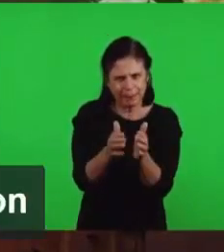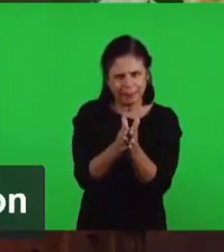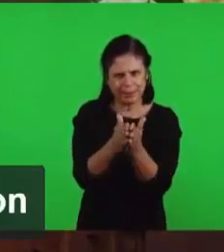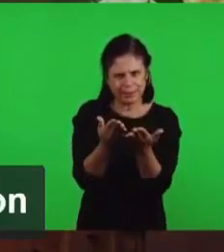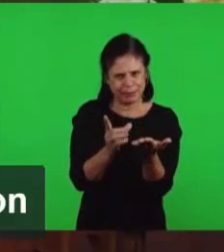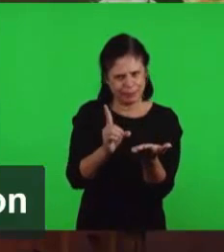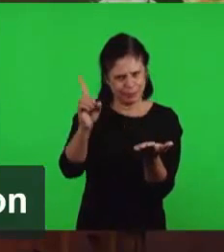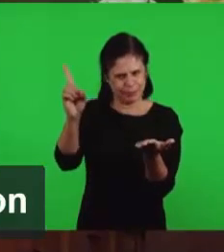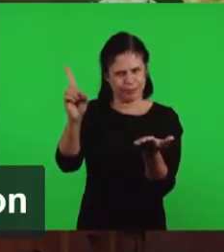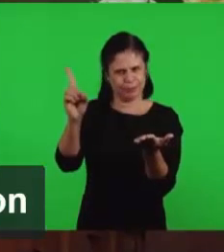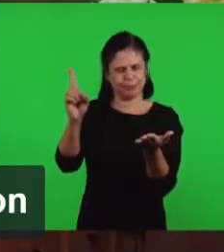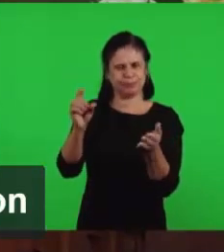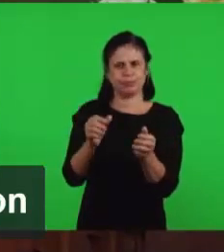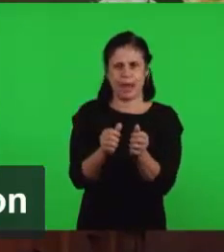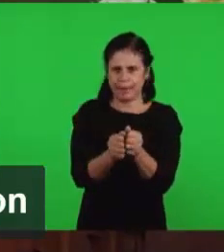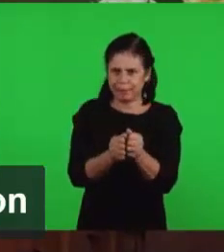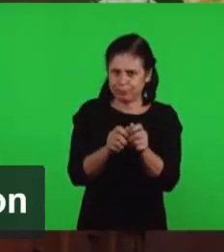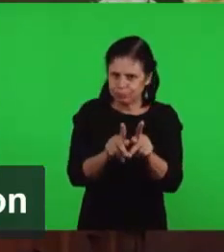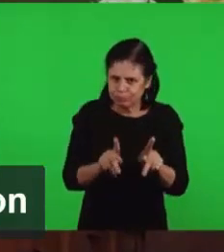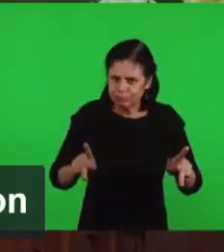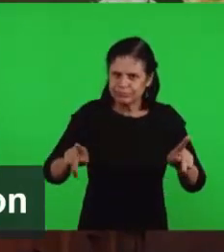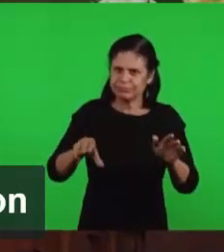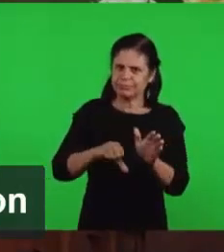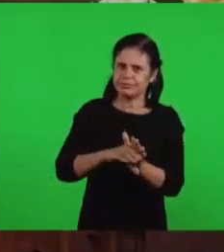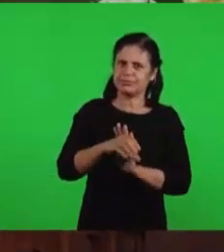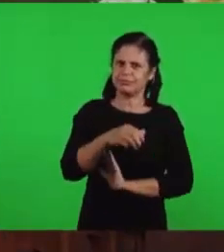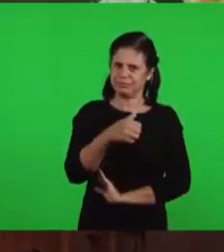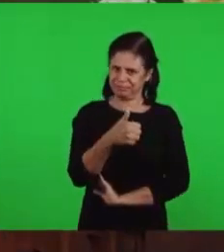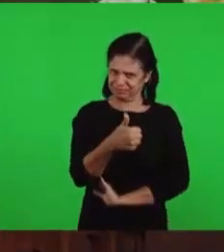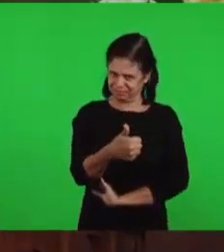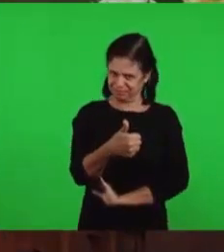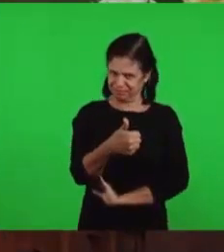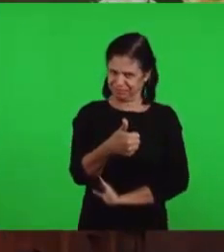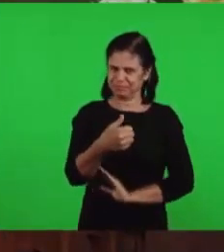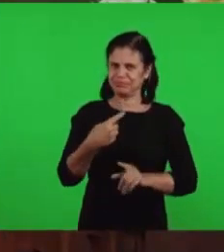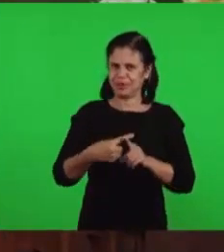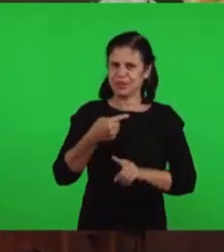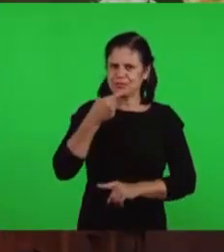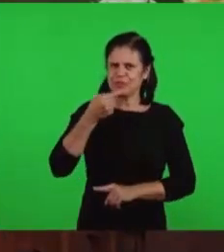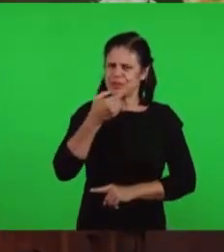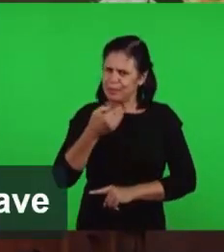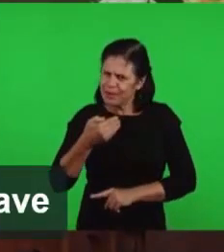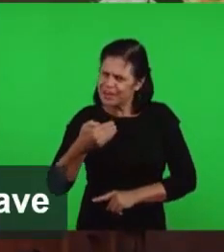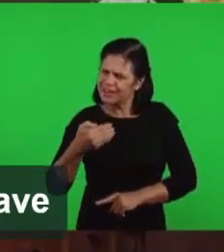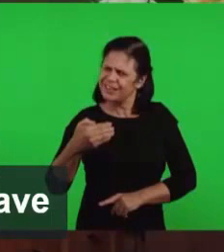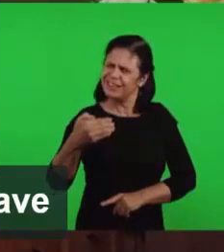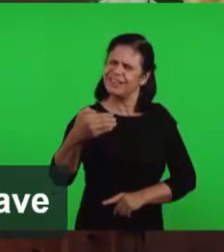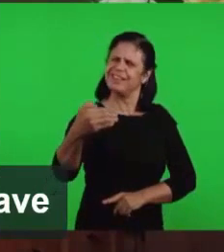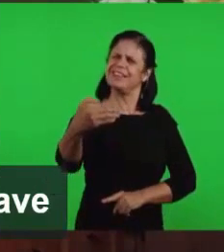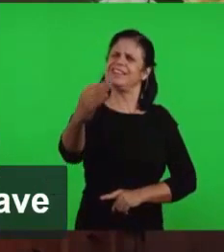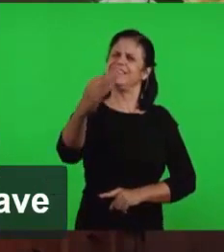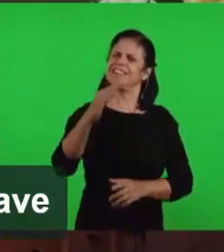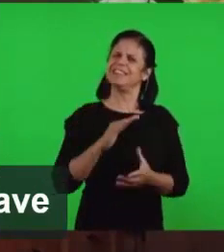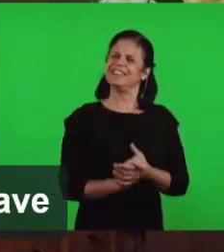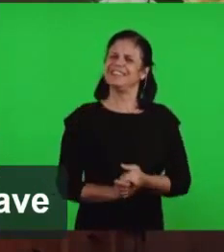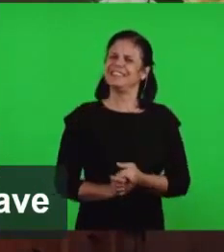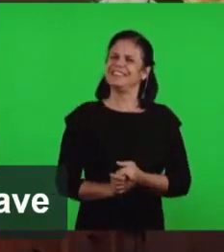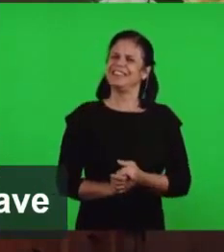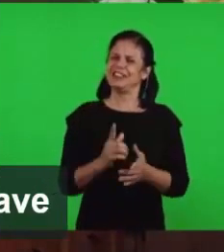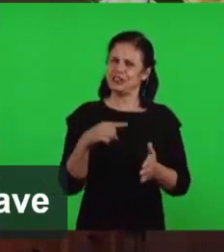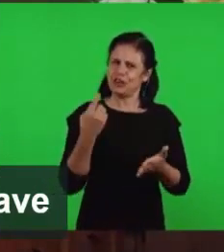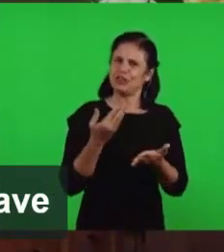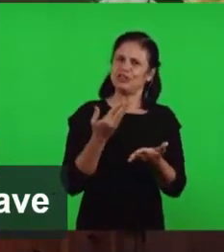no capítulo primeiro do livro de Apocalipse porque ao longo dessa semana conforme foi anunciado na última escola bíblica